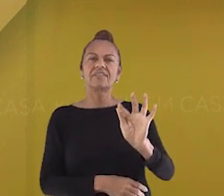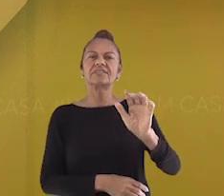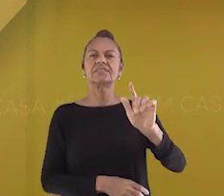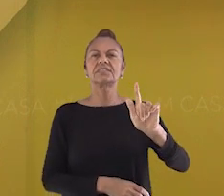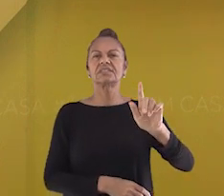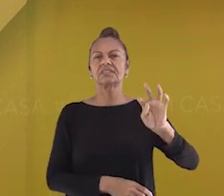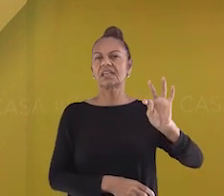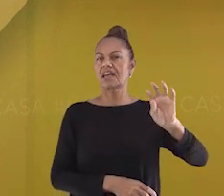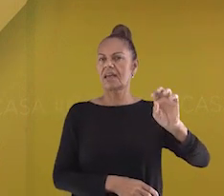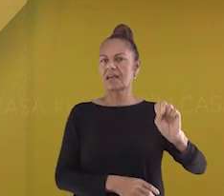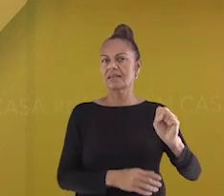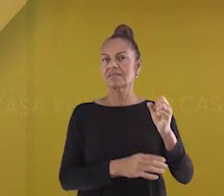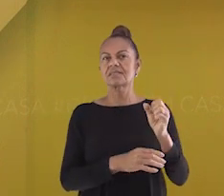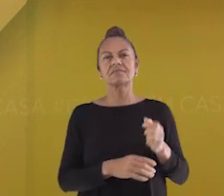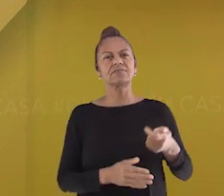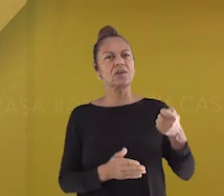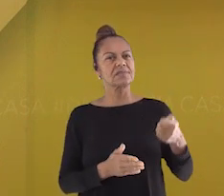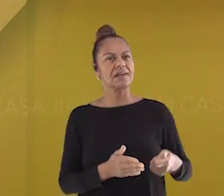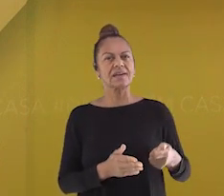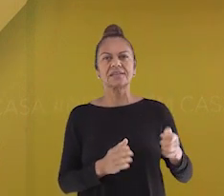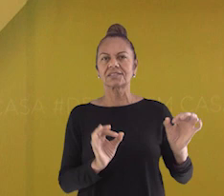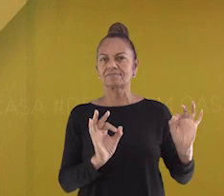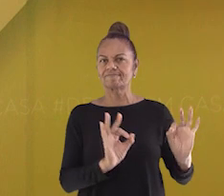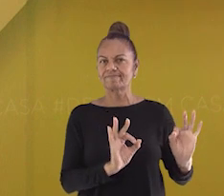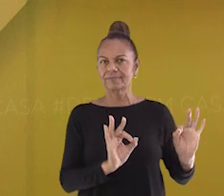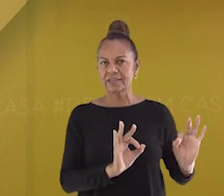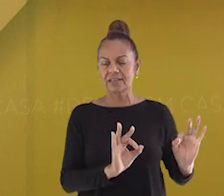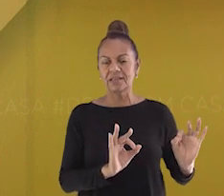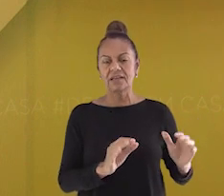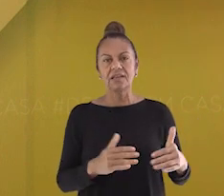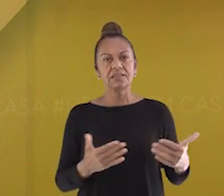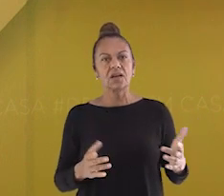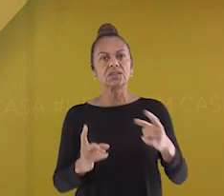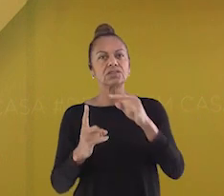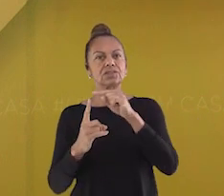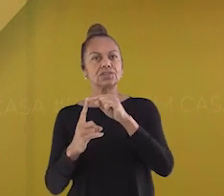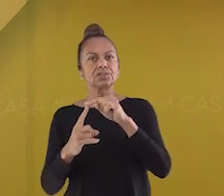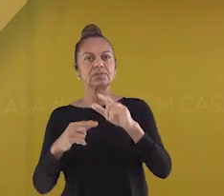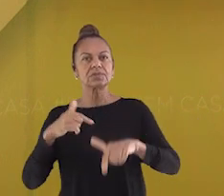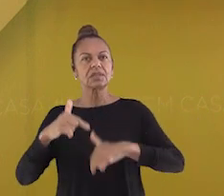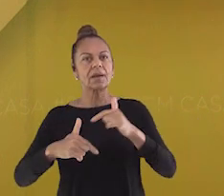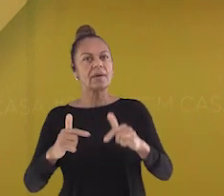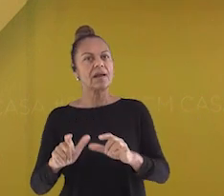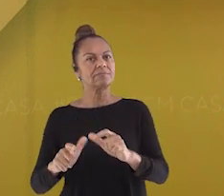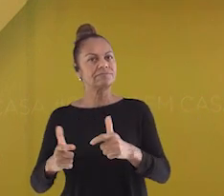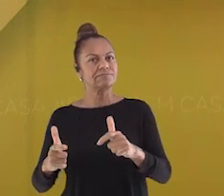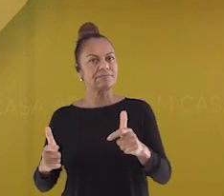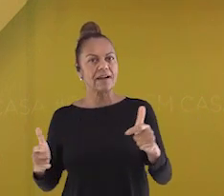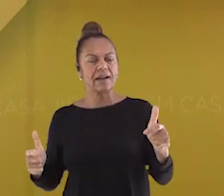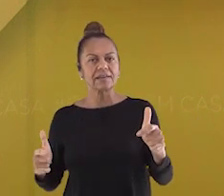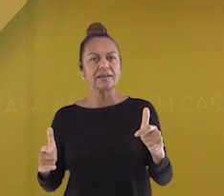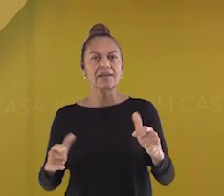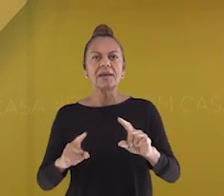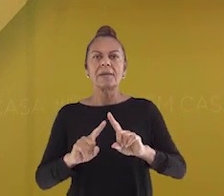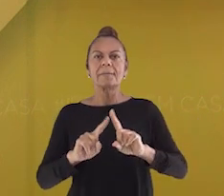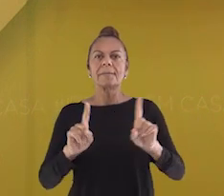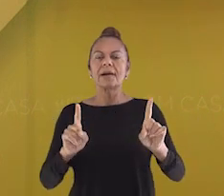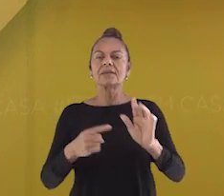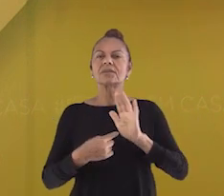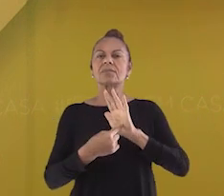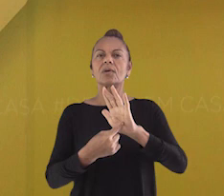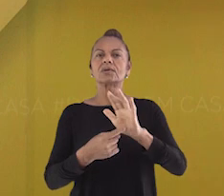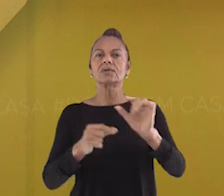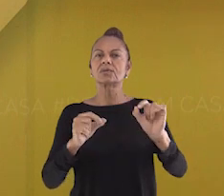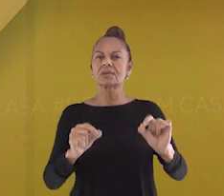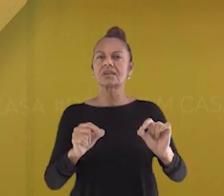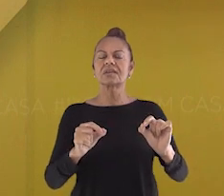assinada, seguro-desemprego, FGTS, entre outras garantias. As causas desse tipo de trabalho